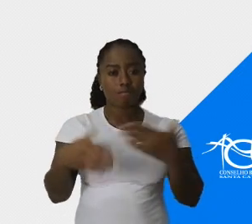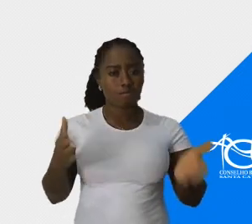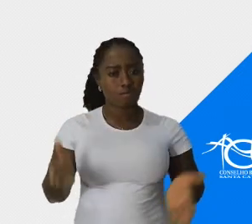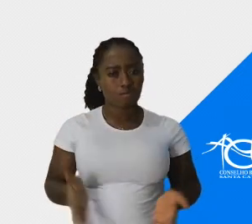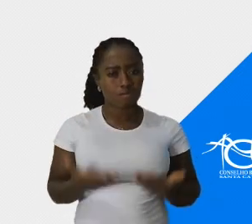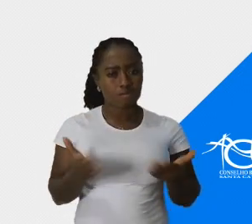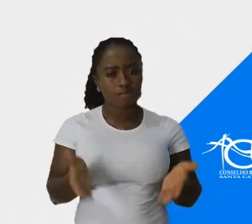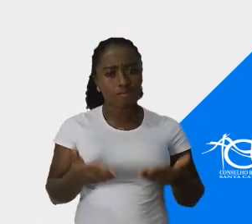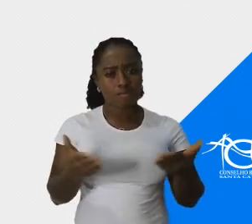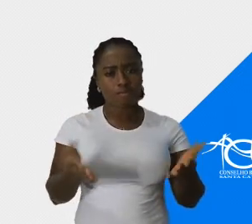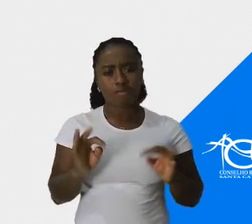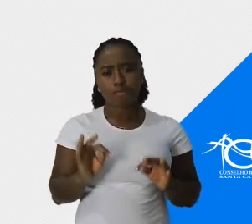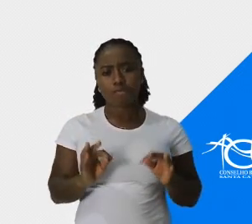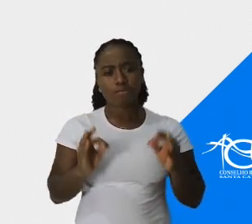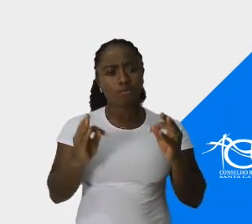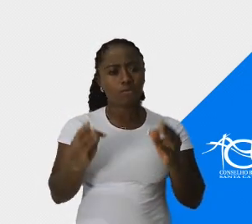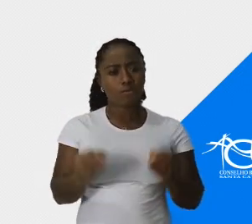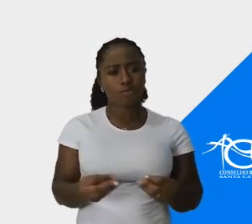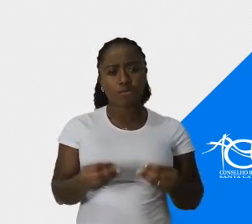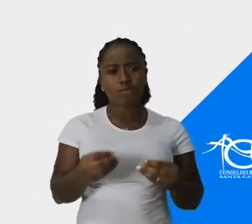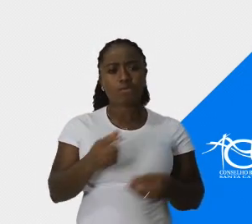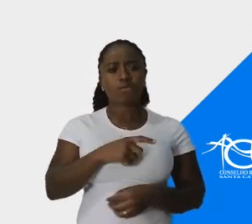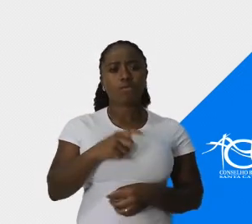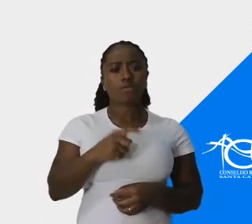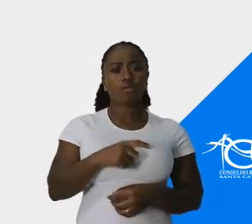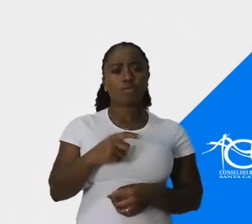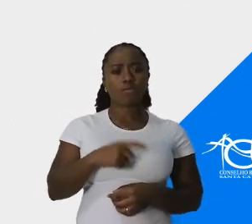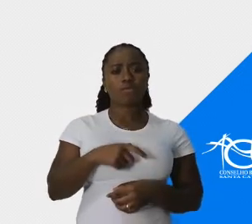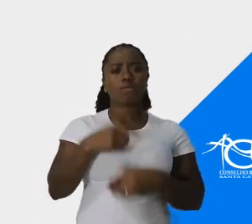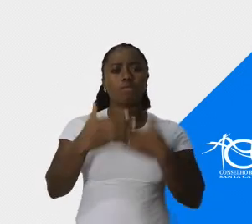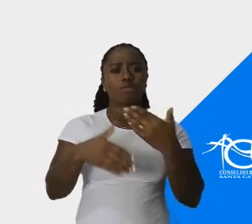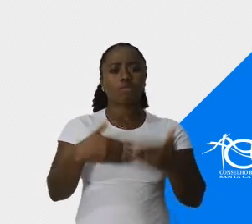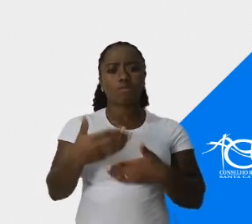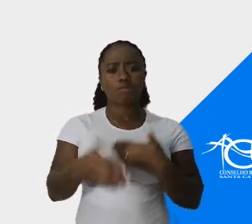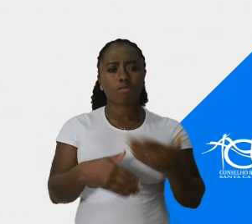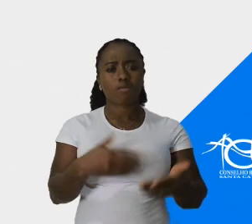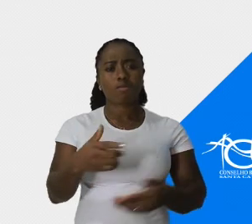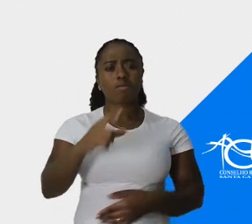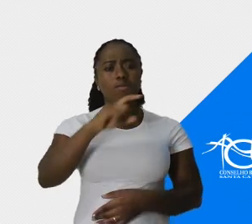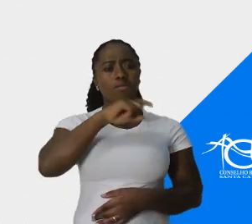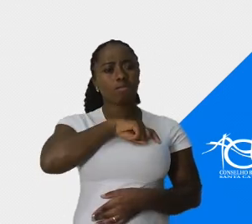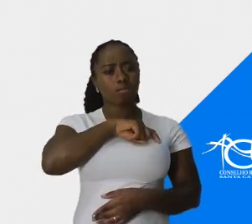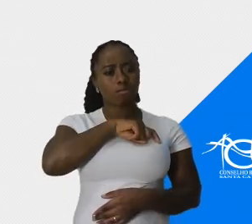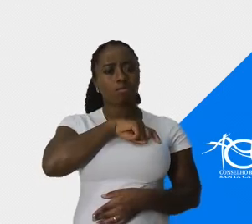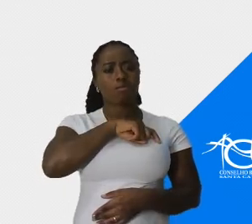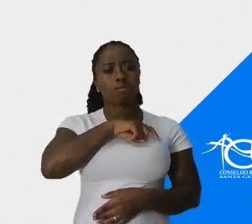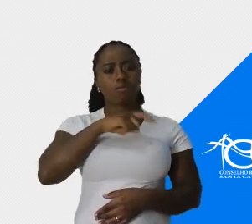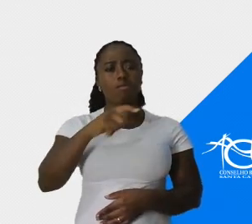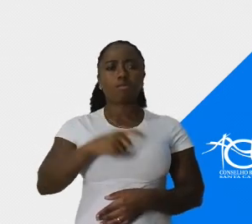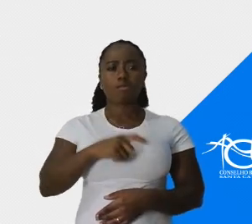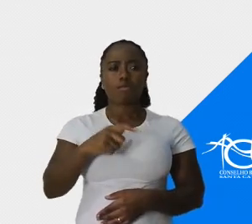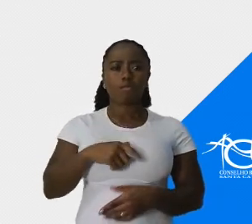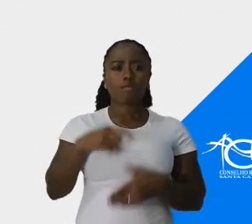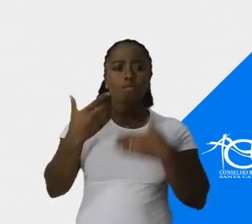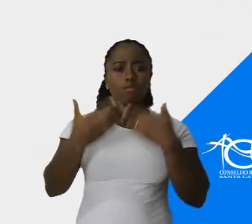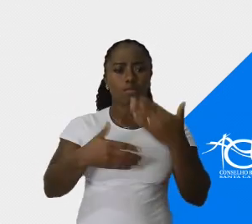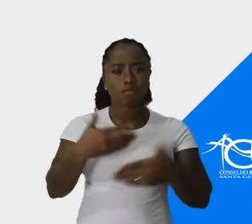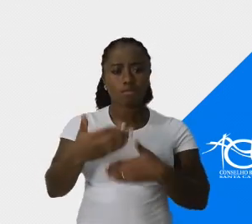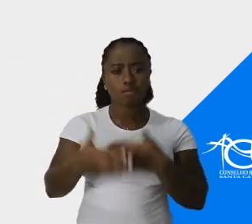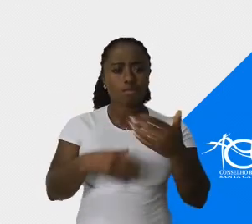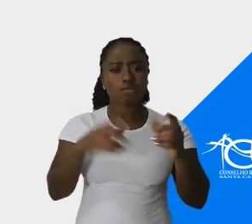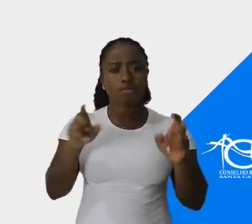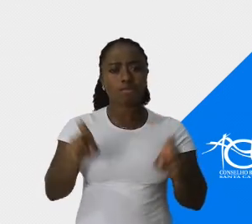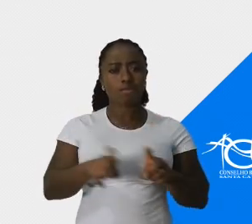da informação dos processos de correção, alguns testes hoje já existem processos de correção informatizados na web, até recentemente, inclusive,